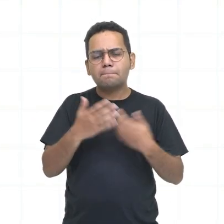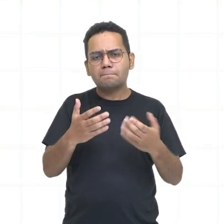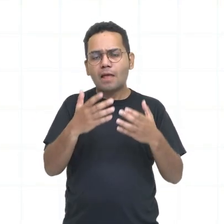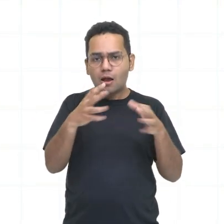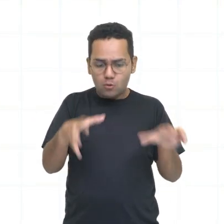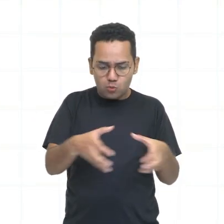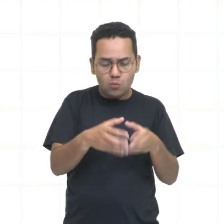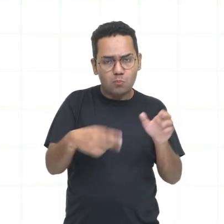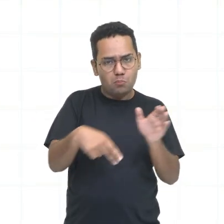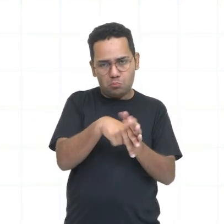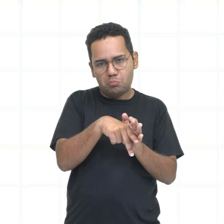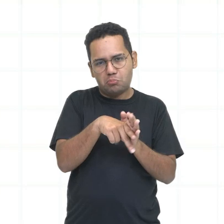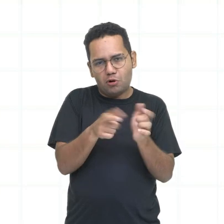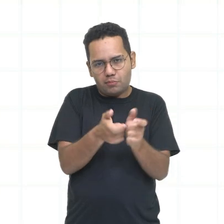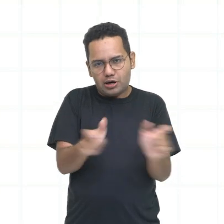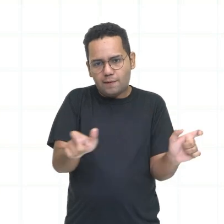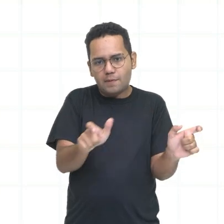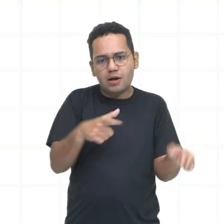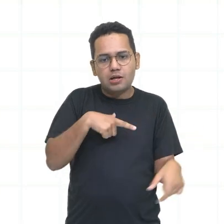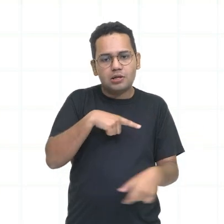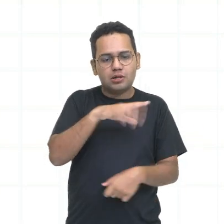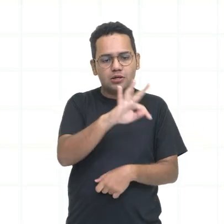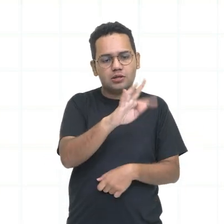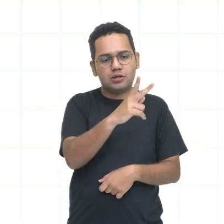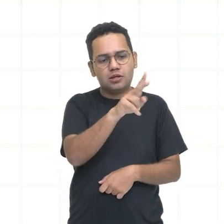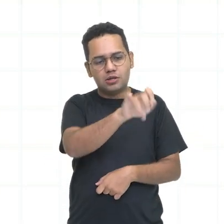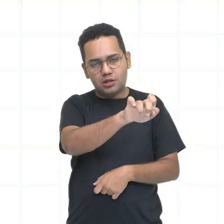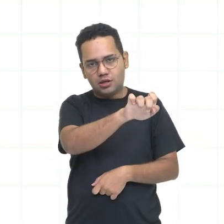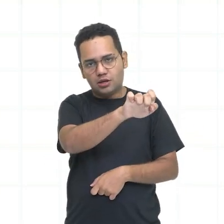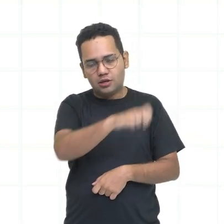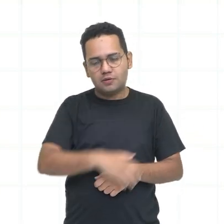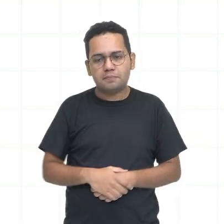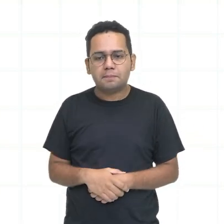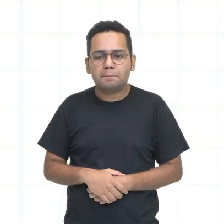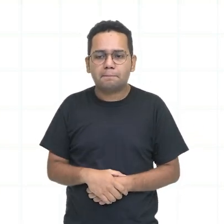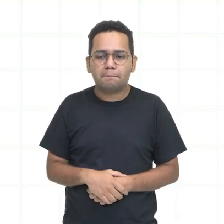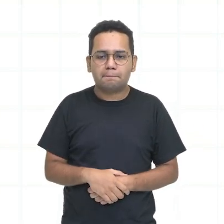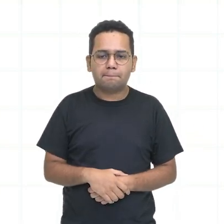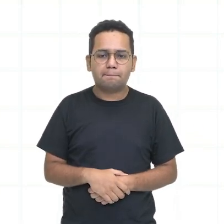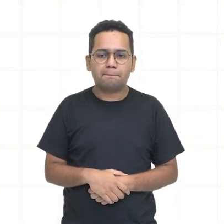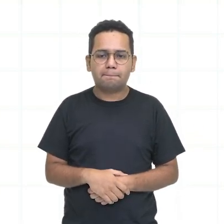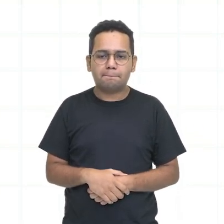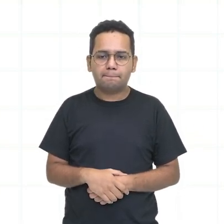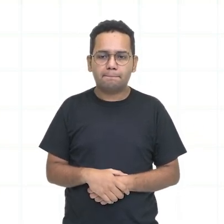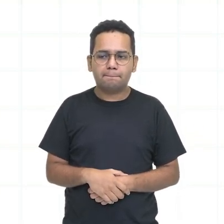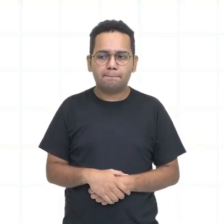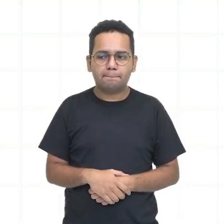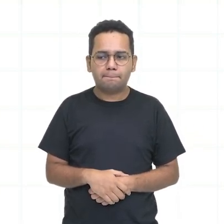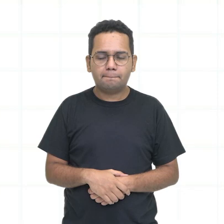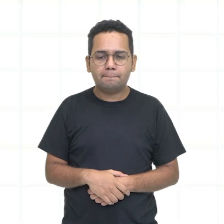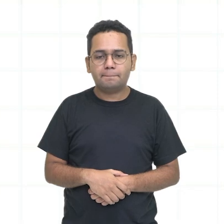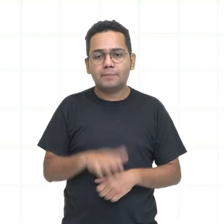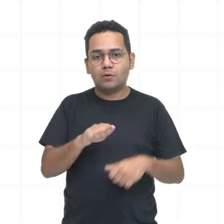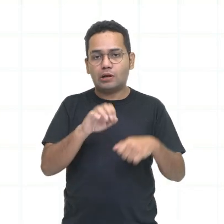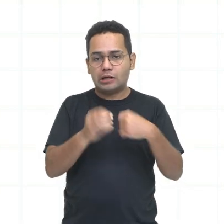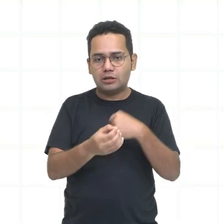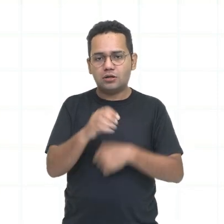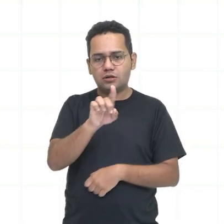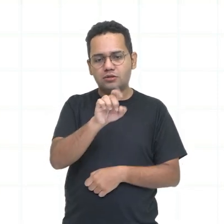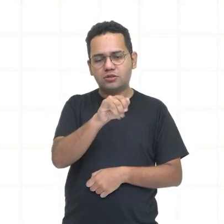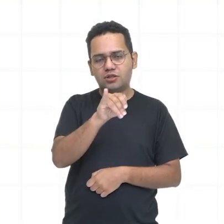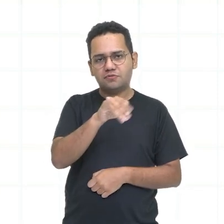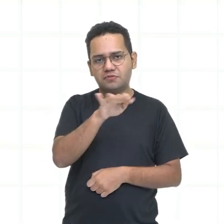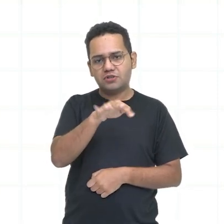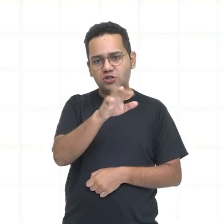o the é um artigo definido, definite article. Artigo definido é utilizado quando